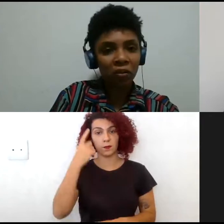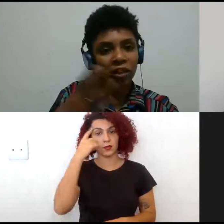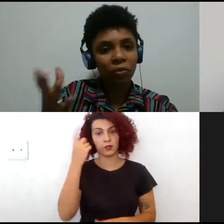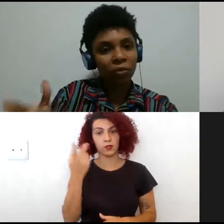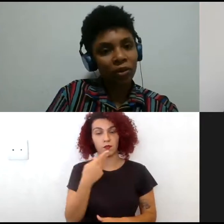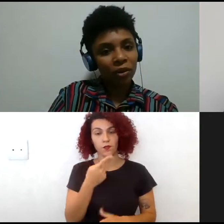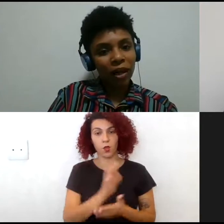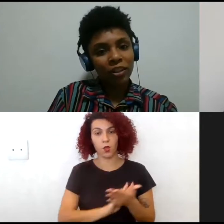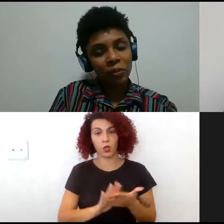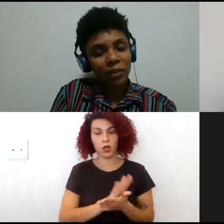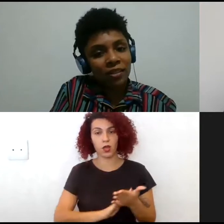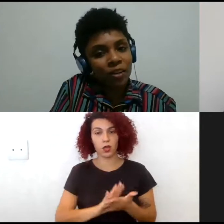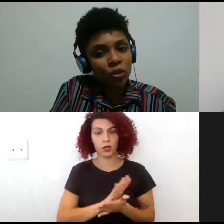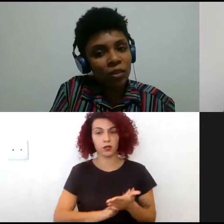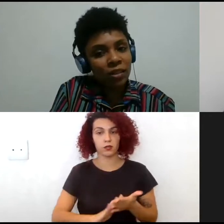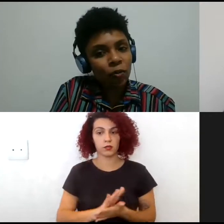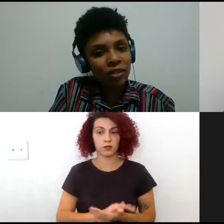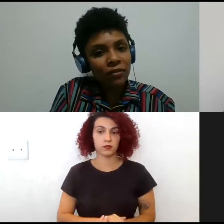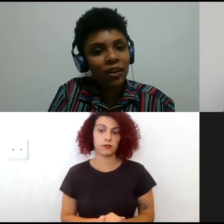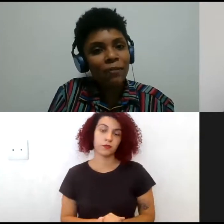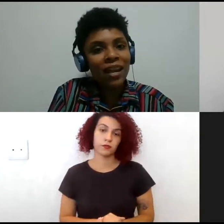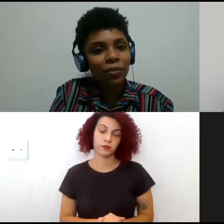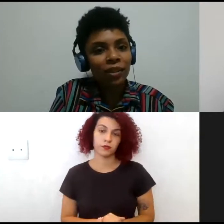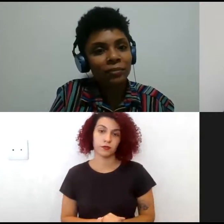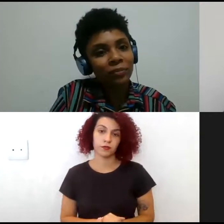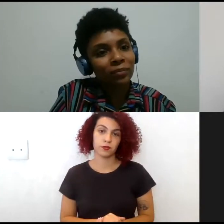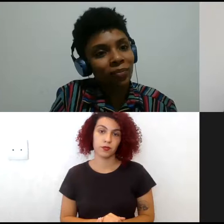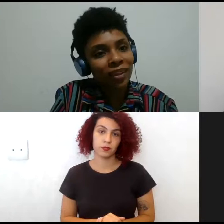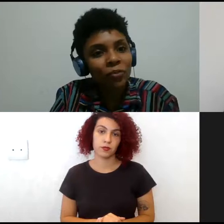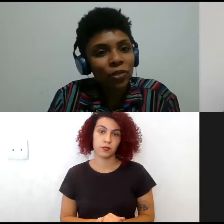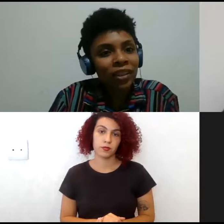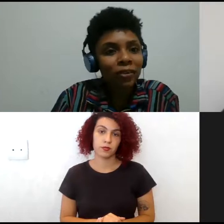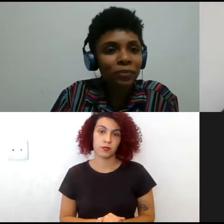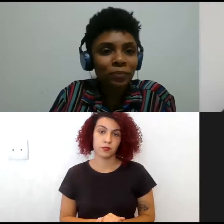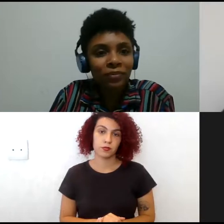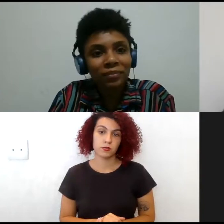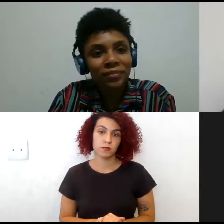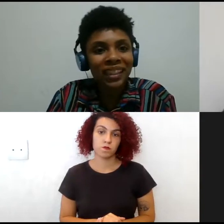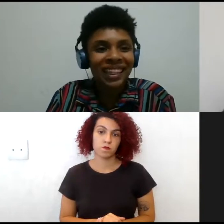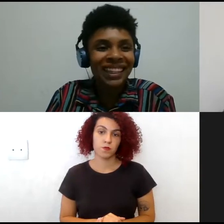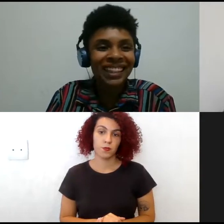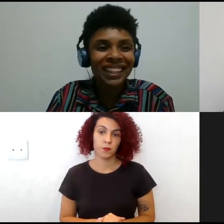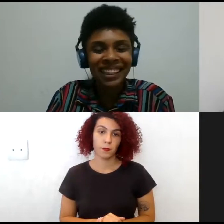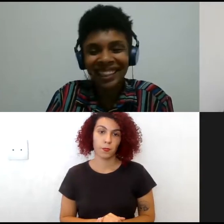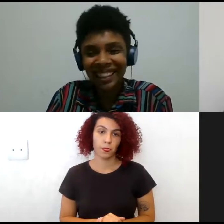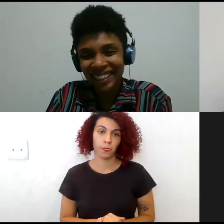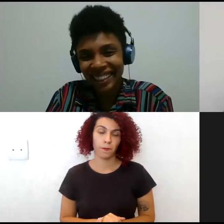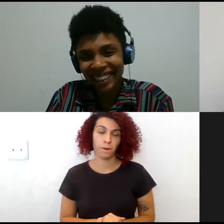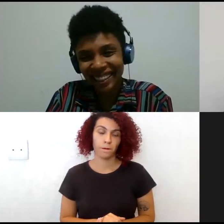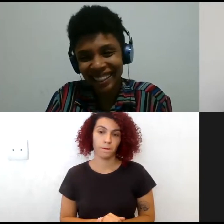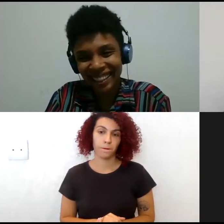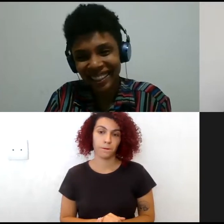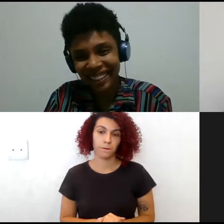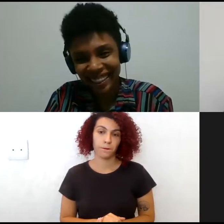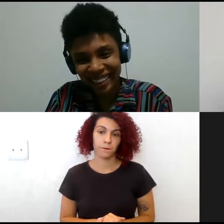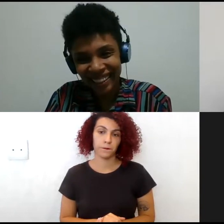falou nada que vai colocar o a lista de presenças 11 11 deve ser meio né eu fui lindo mas é assim a gente